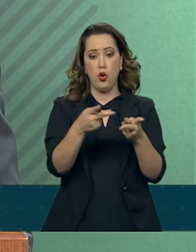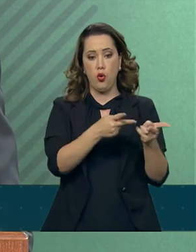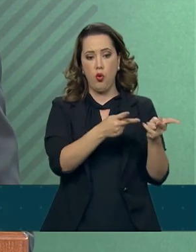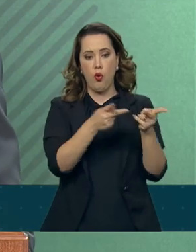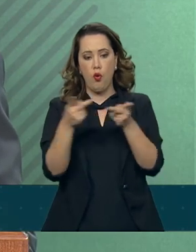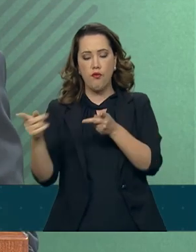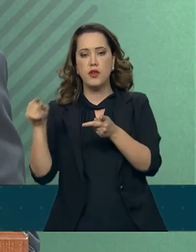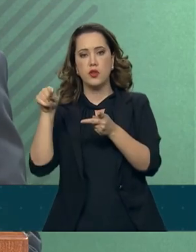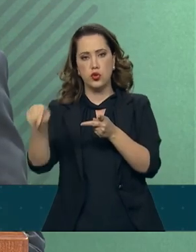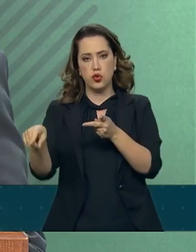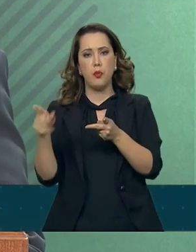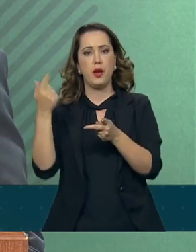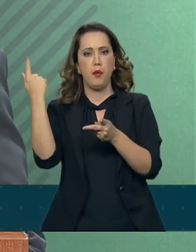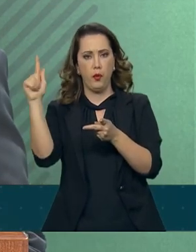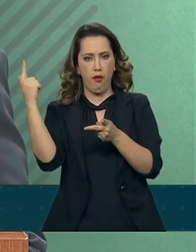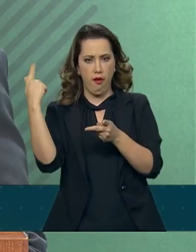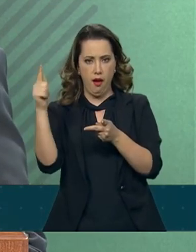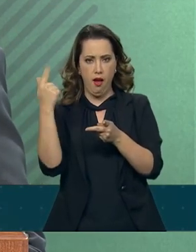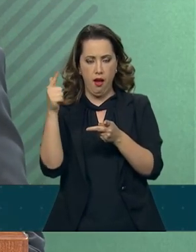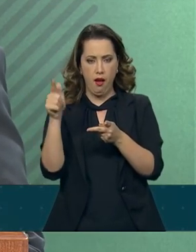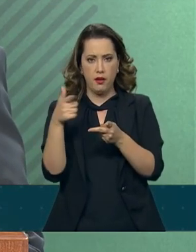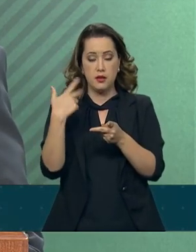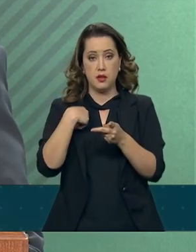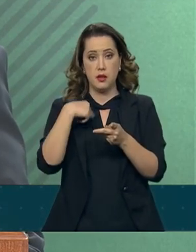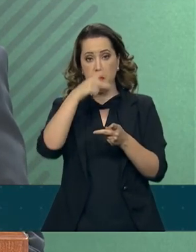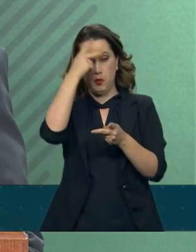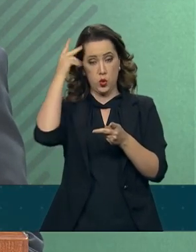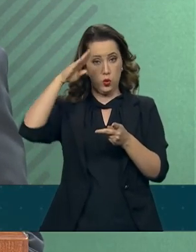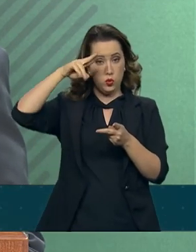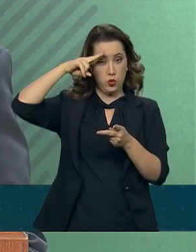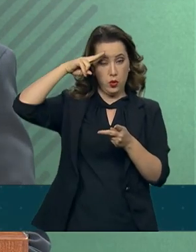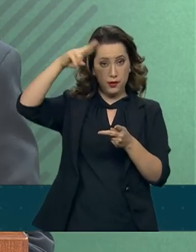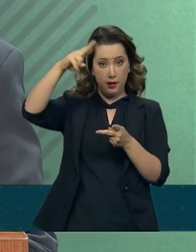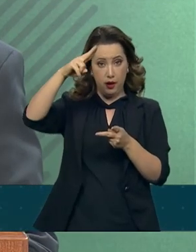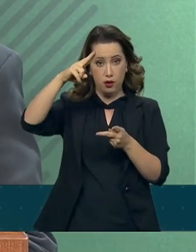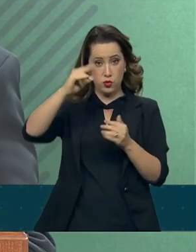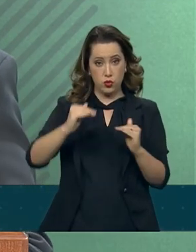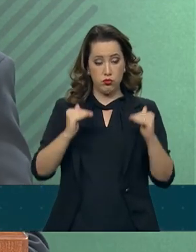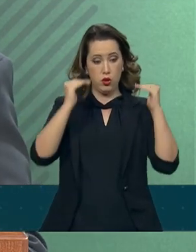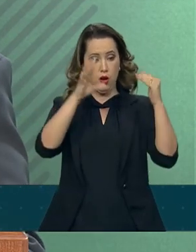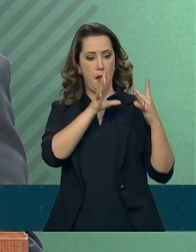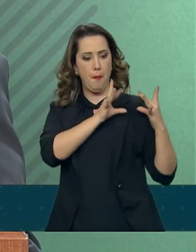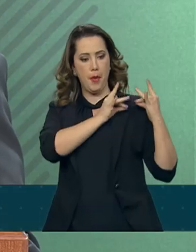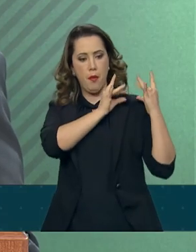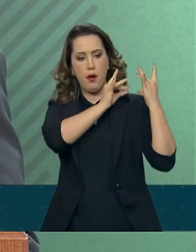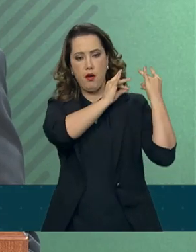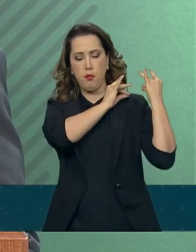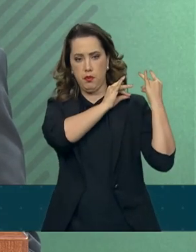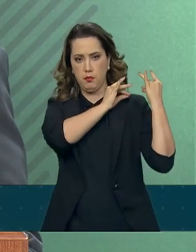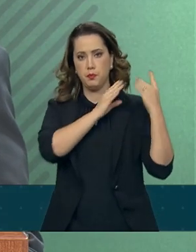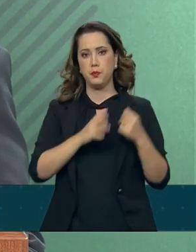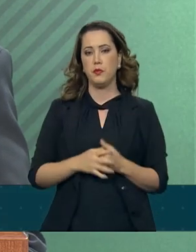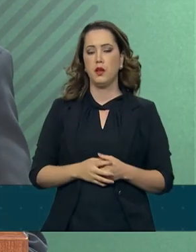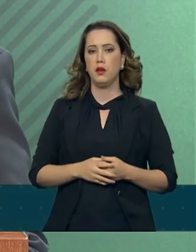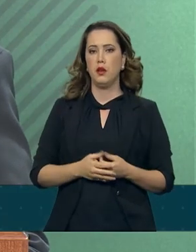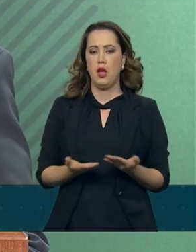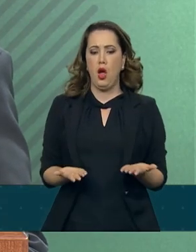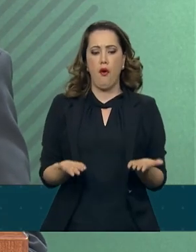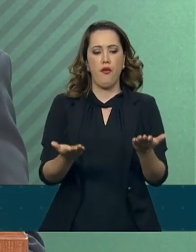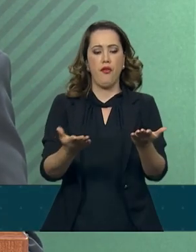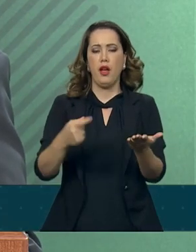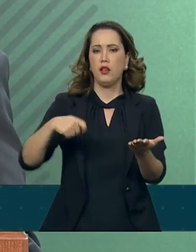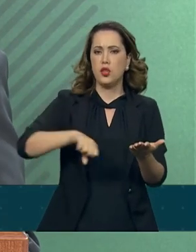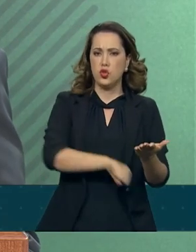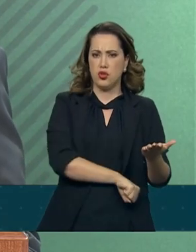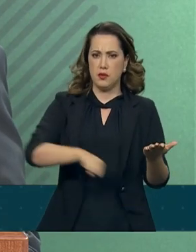militar do estado de goiás às 14 horas o ministro paulo guedes que o ministro de estado da